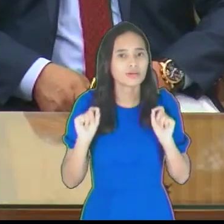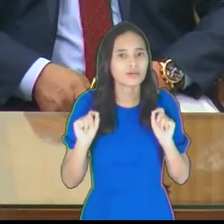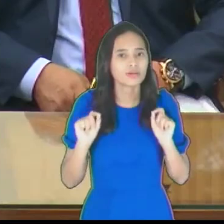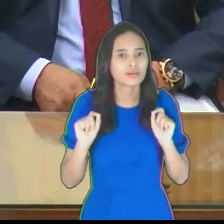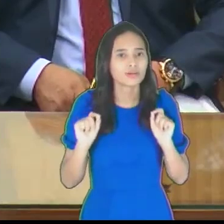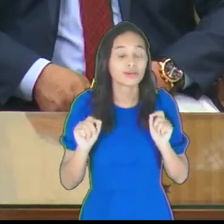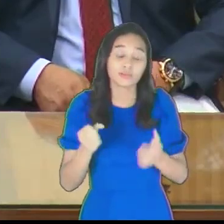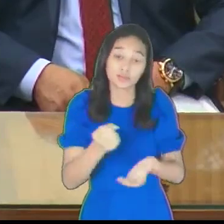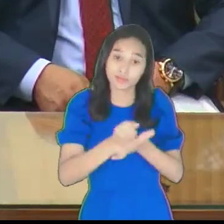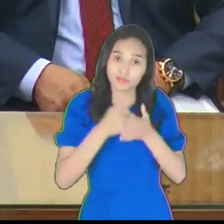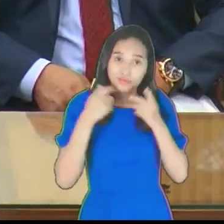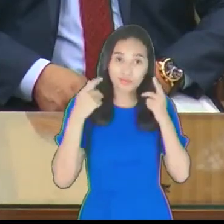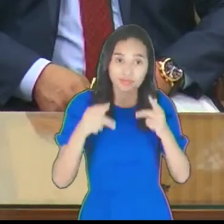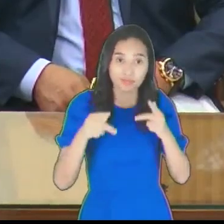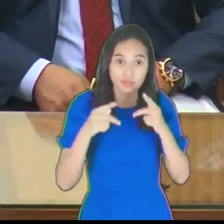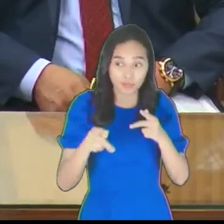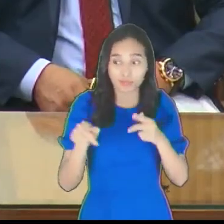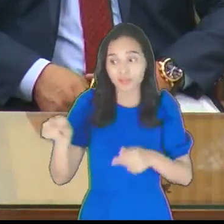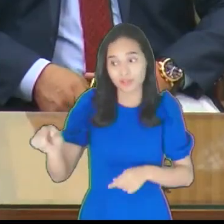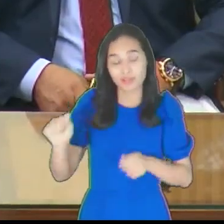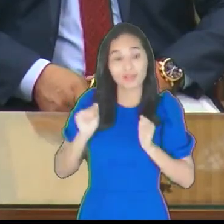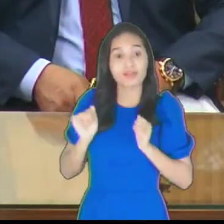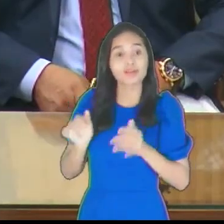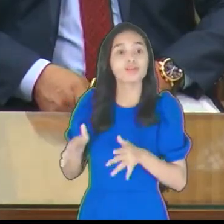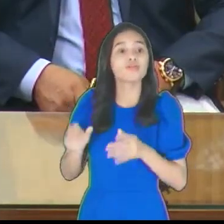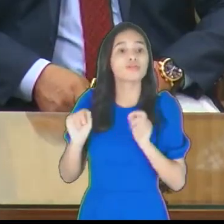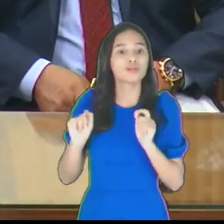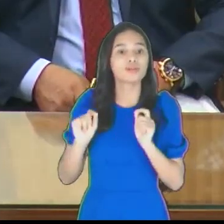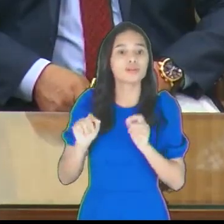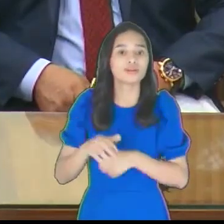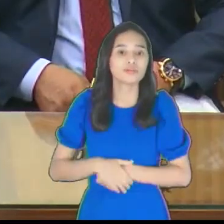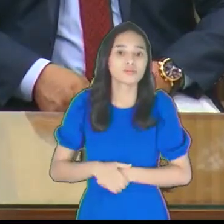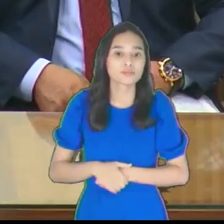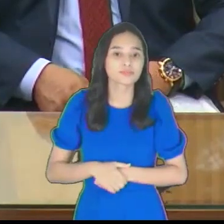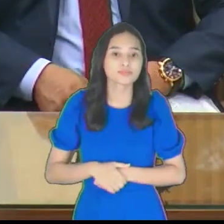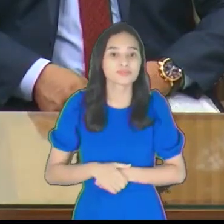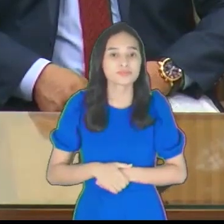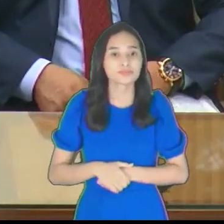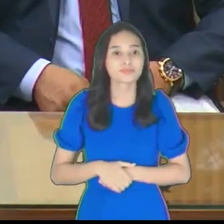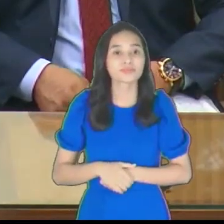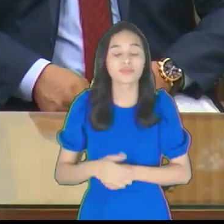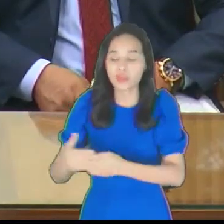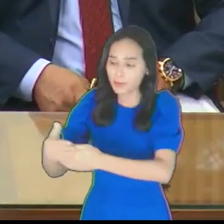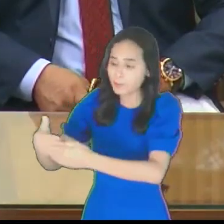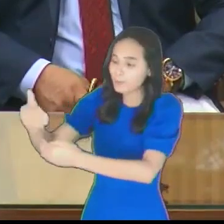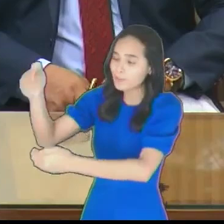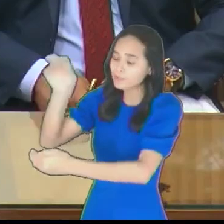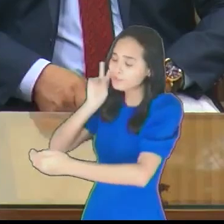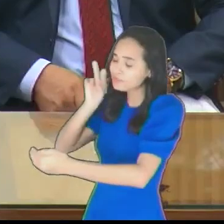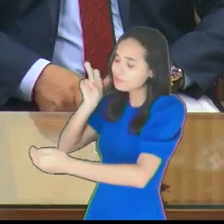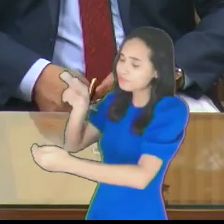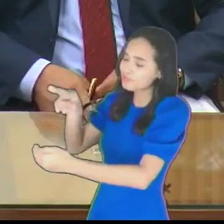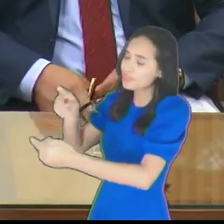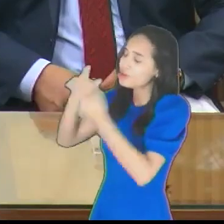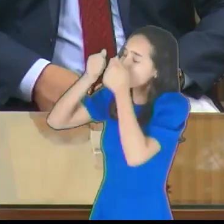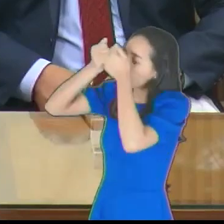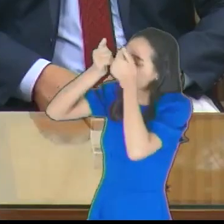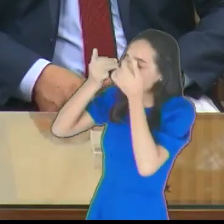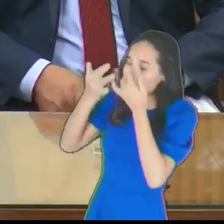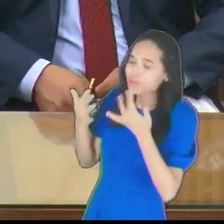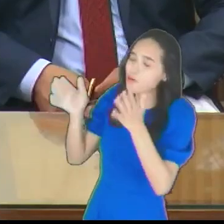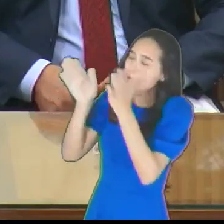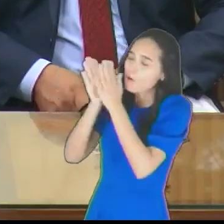pregar. Foi o que ele fez, irmão? Virou a cabeça para onde, irmão? E botou para chorar, e botou para